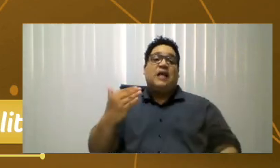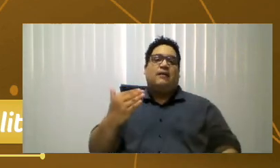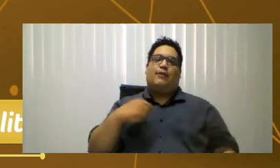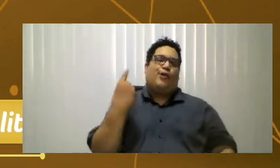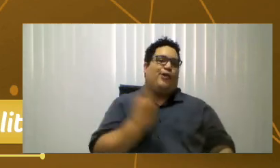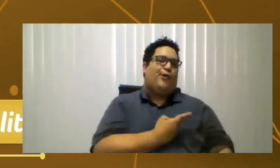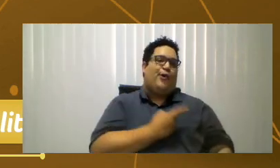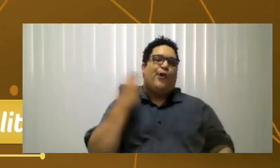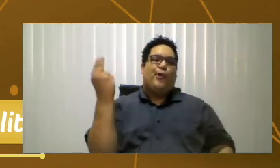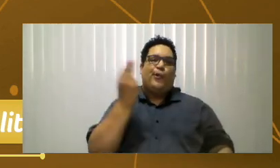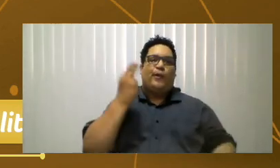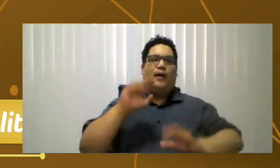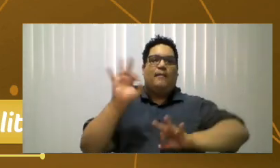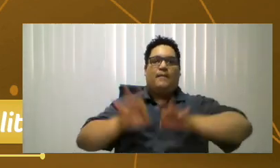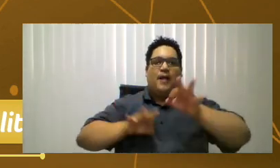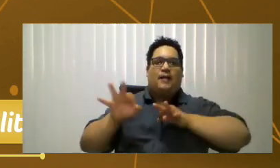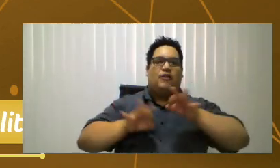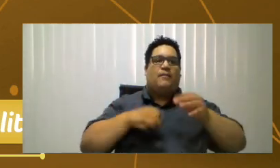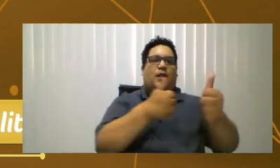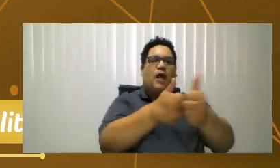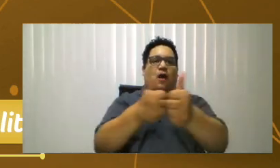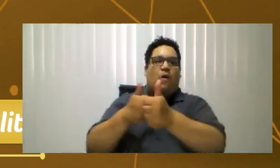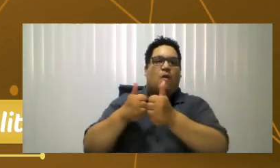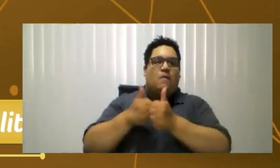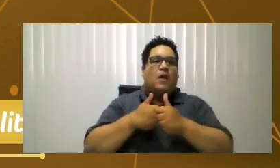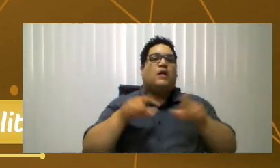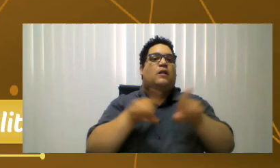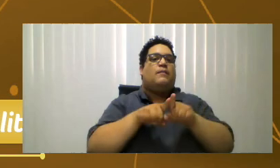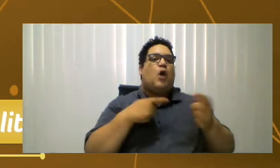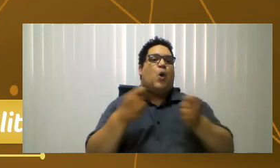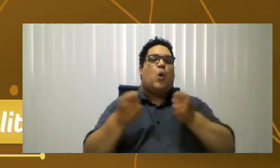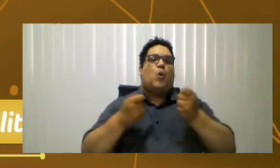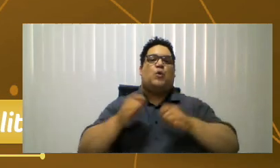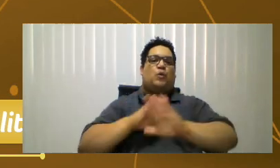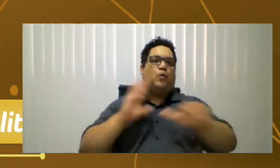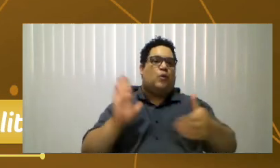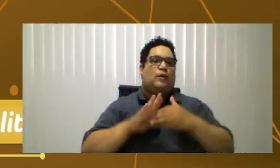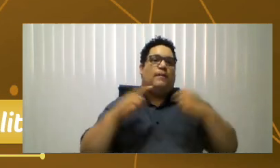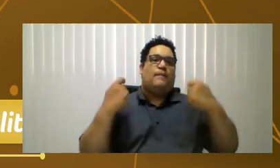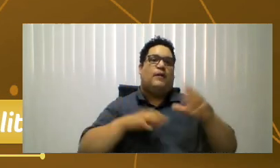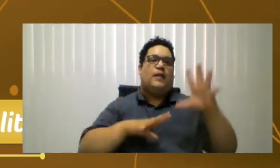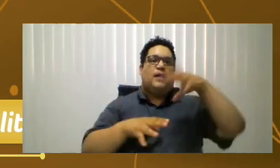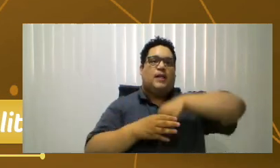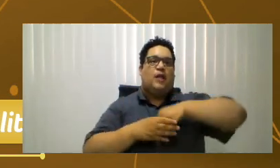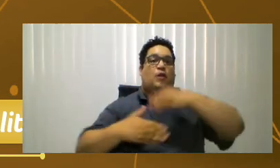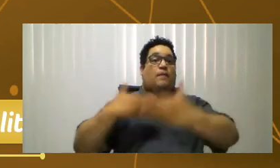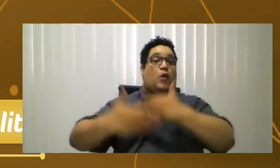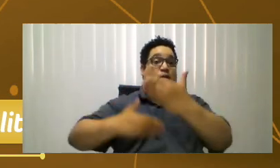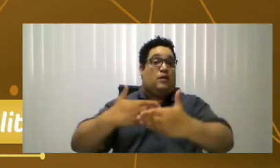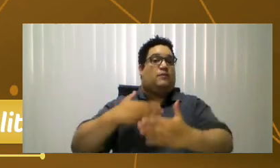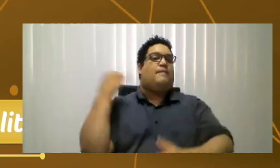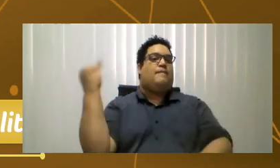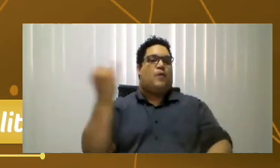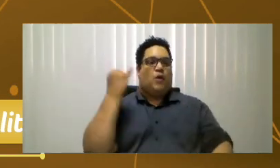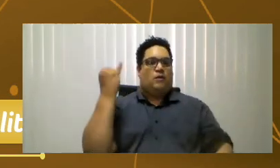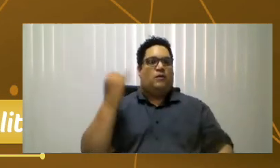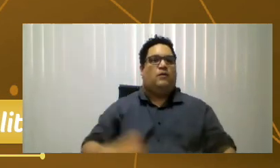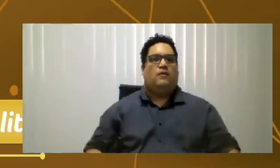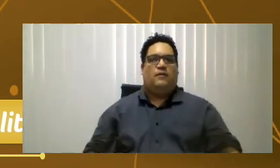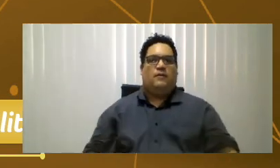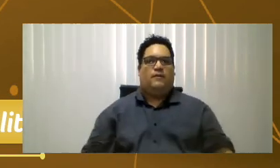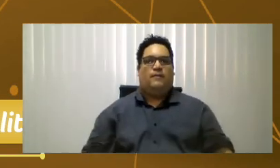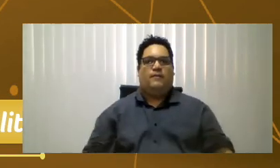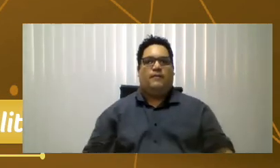o planejamento, fazer os acompanhamentos, fazer os controles necessários ao processo. É fundamental, realmente. Olha, a gente tem uma